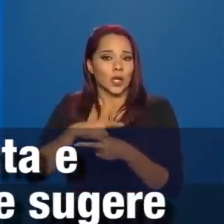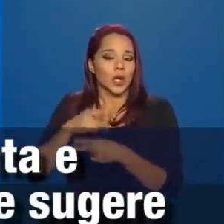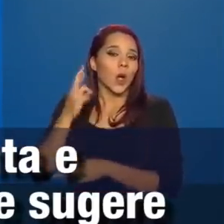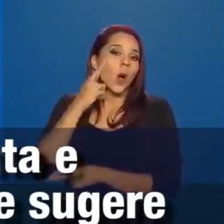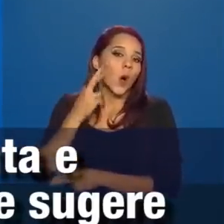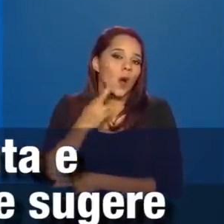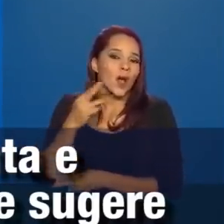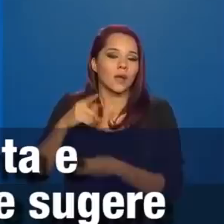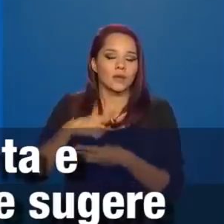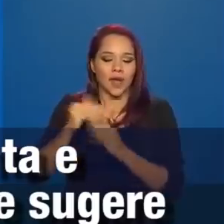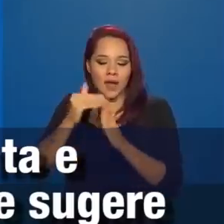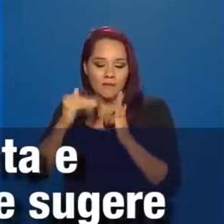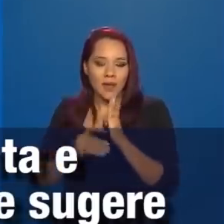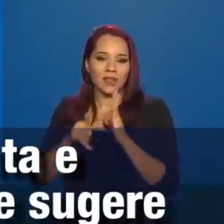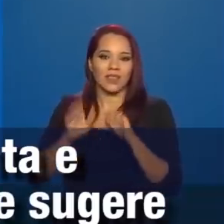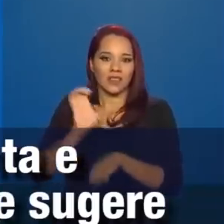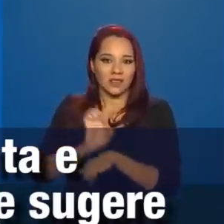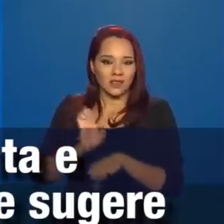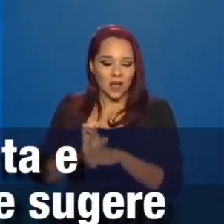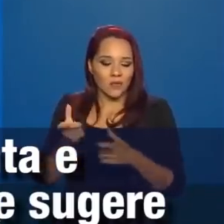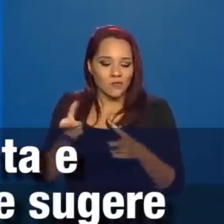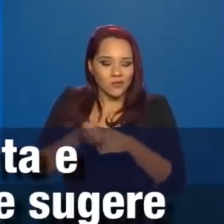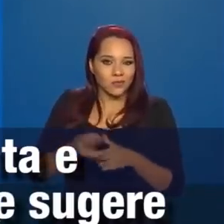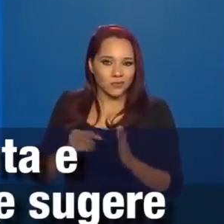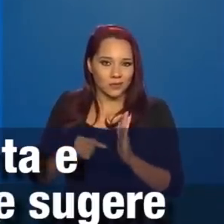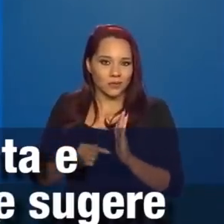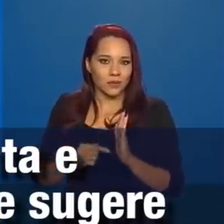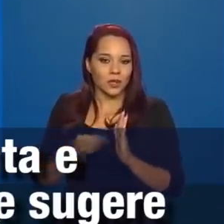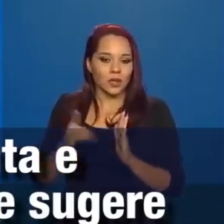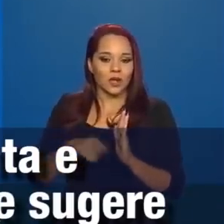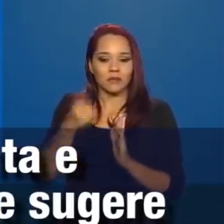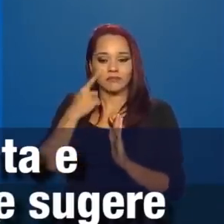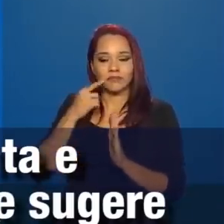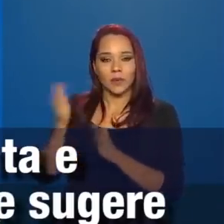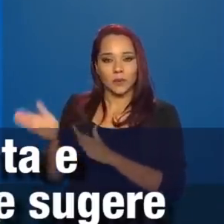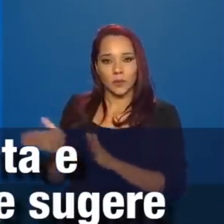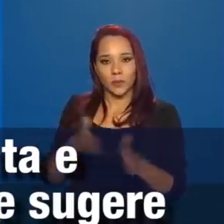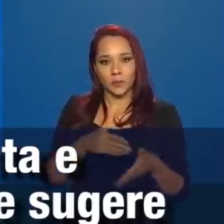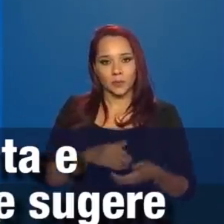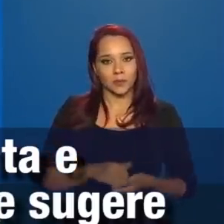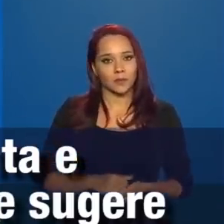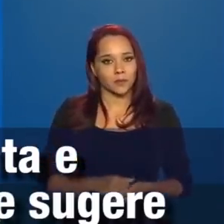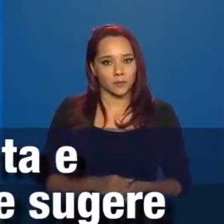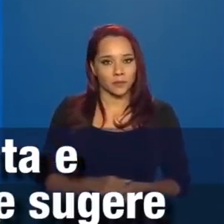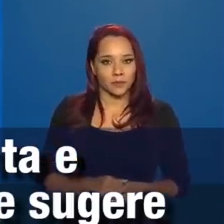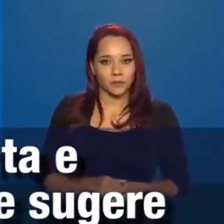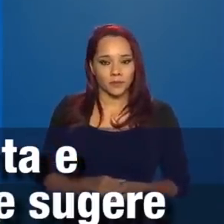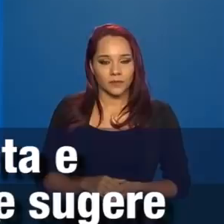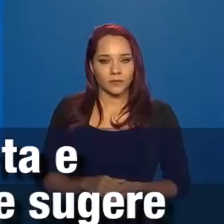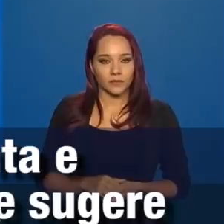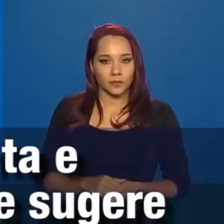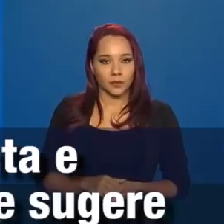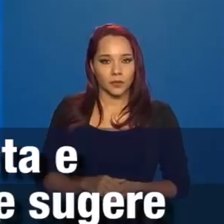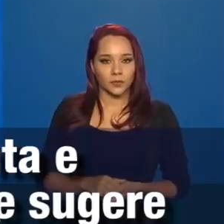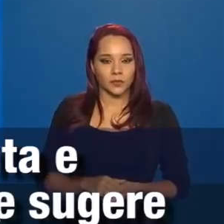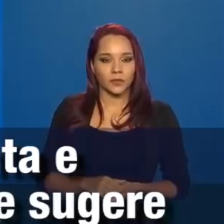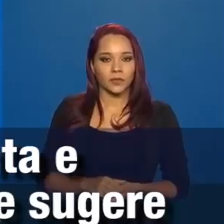5,7 tem os estados que têm a menor taxa. Nós estamos, pode passar o próximo? Pode passar.